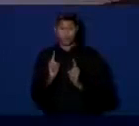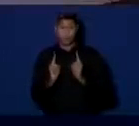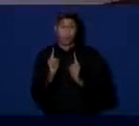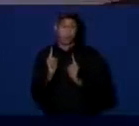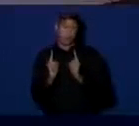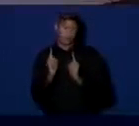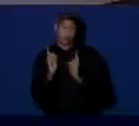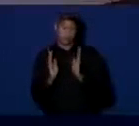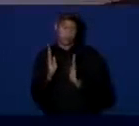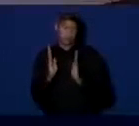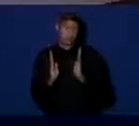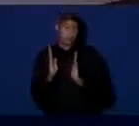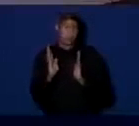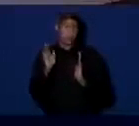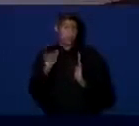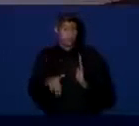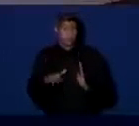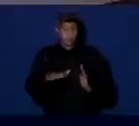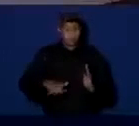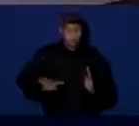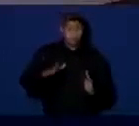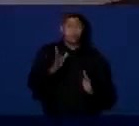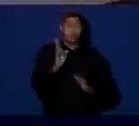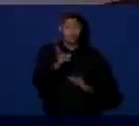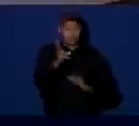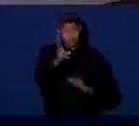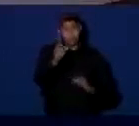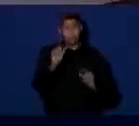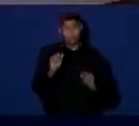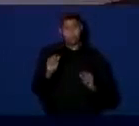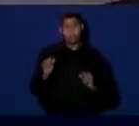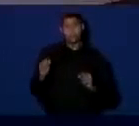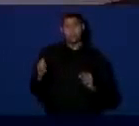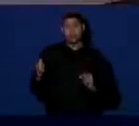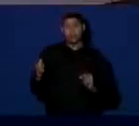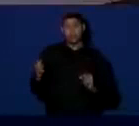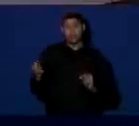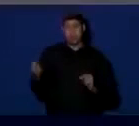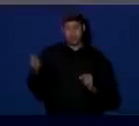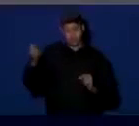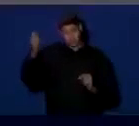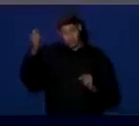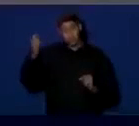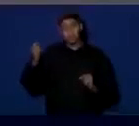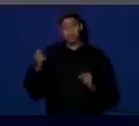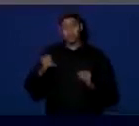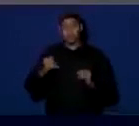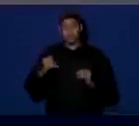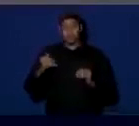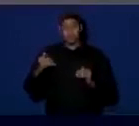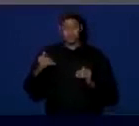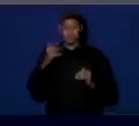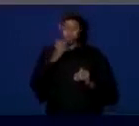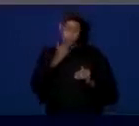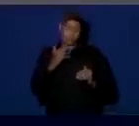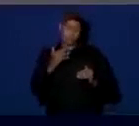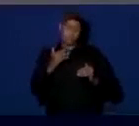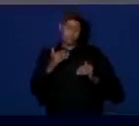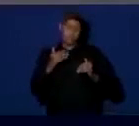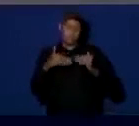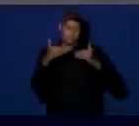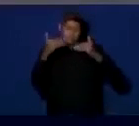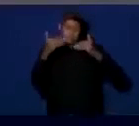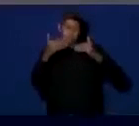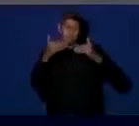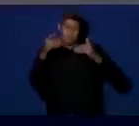O que mais me estranha é que o mercado ainda continua com o juro do longo prazo extremamente baixo. Por quê?